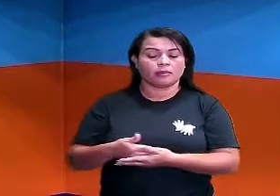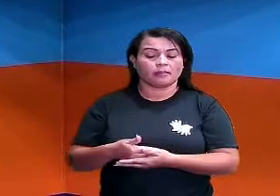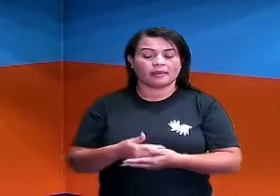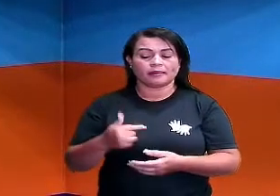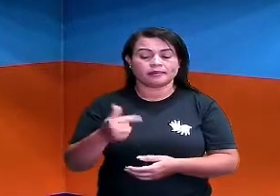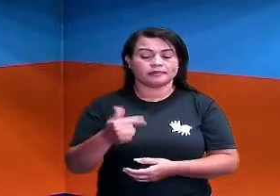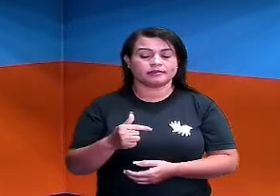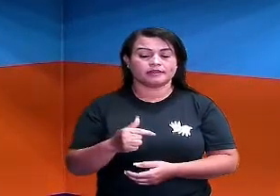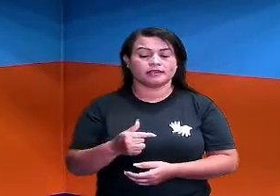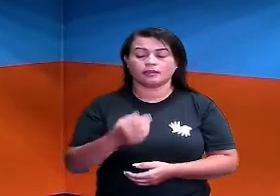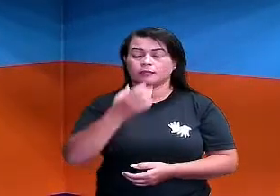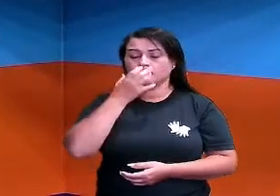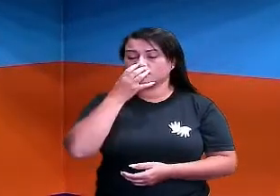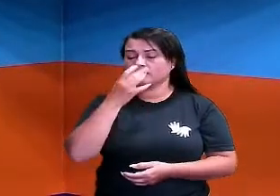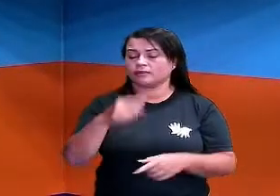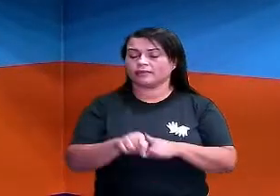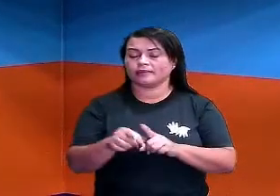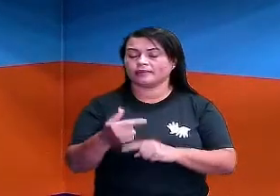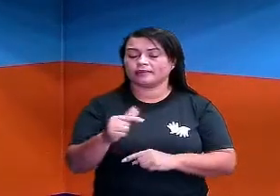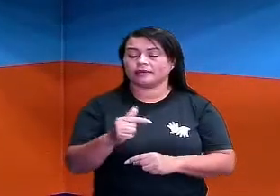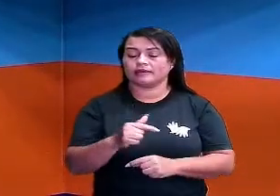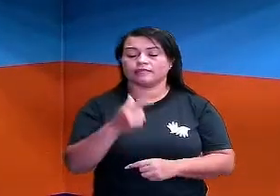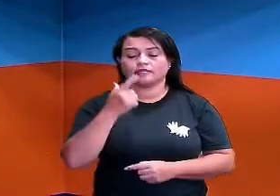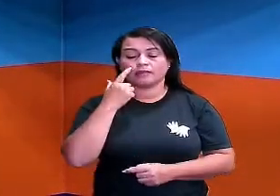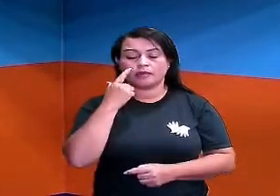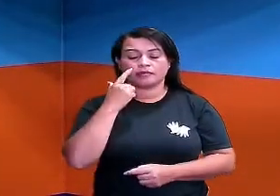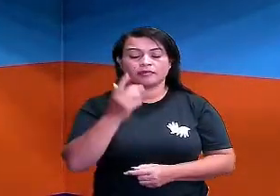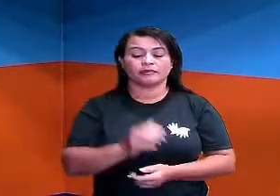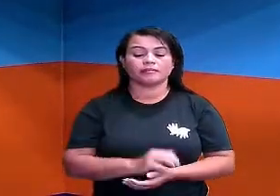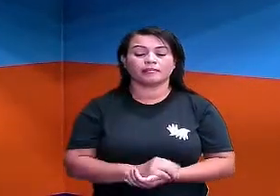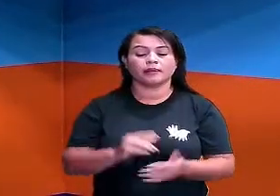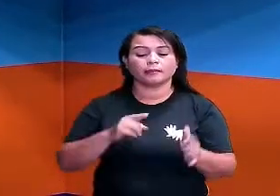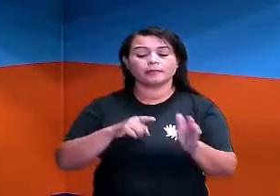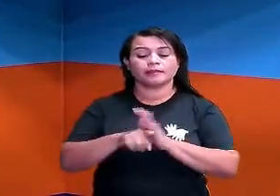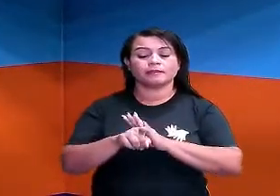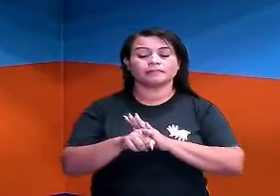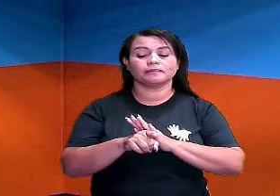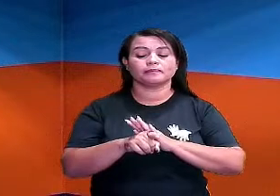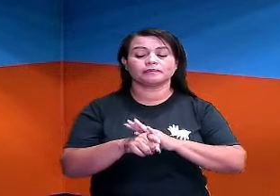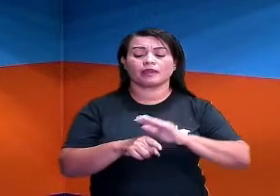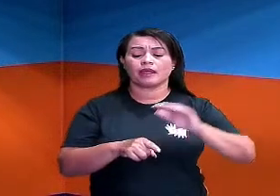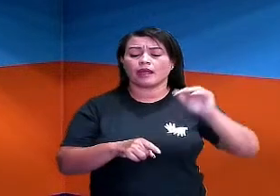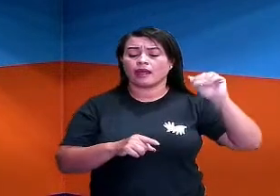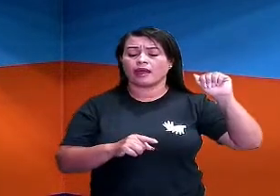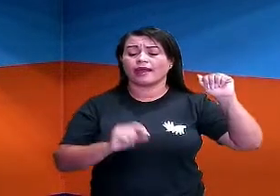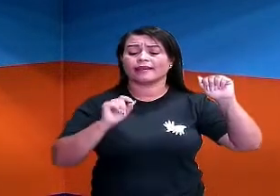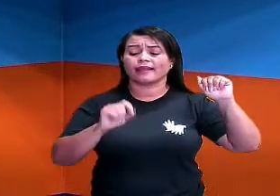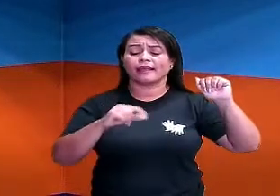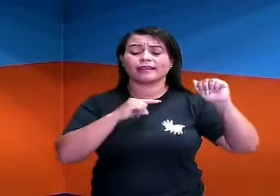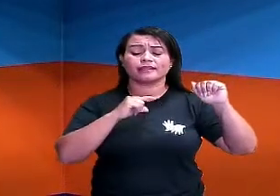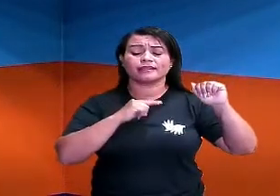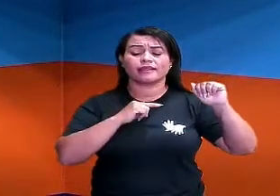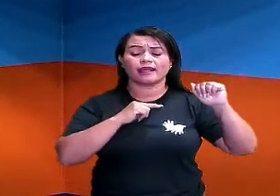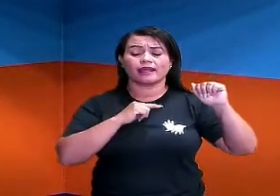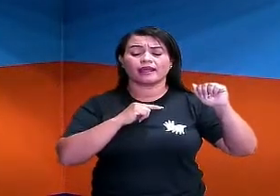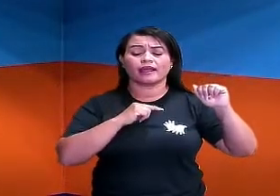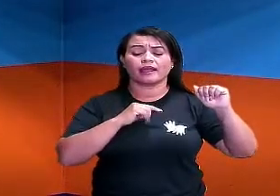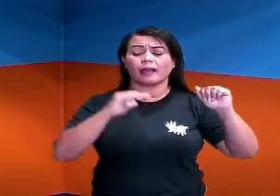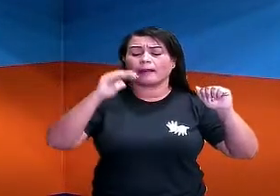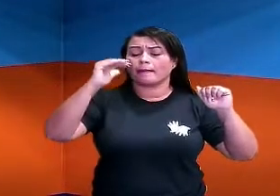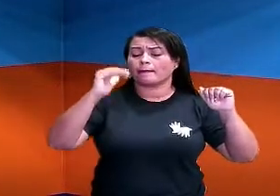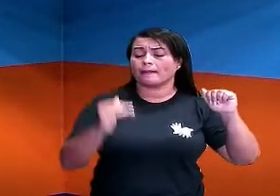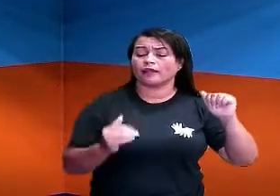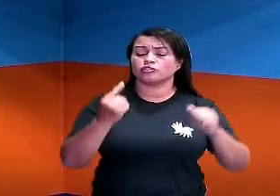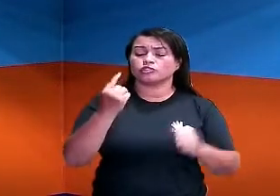nem o cachorrinho, tá certo? Então, vamos para a nossa pergunta. Quem tem menos de 1 metro